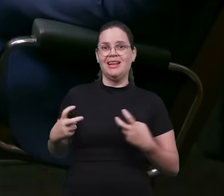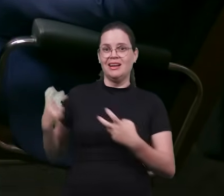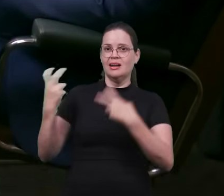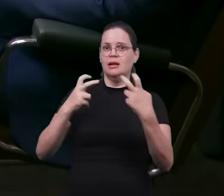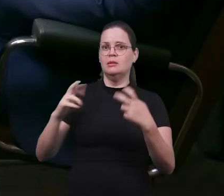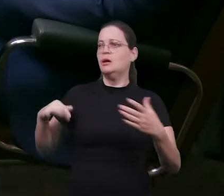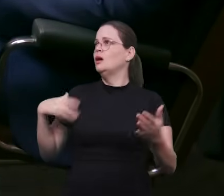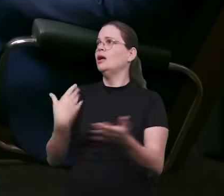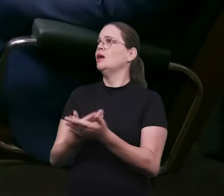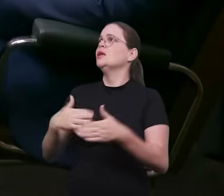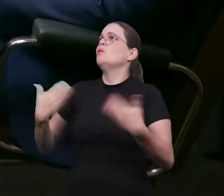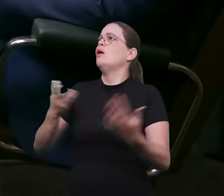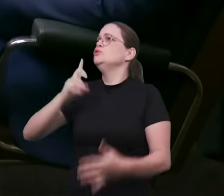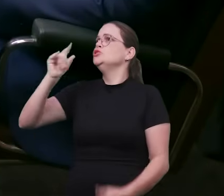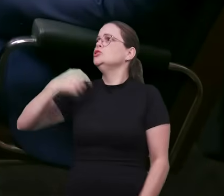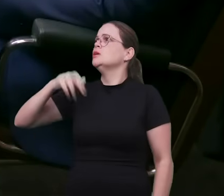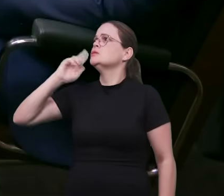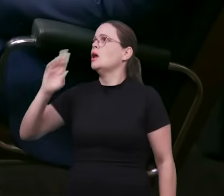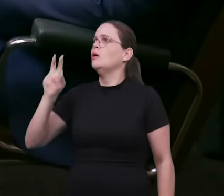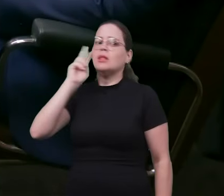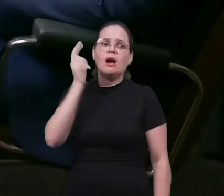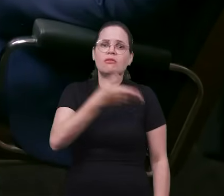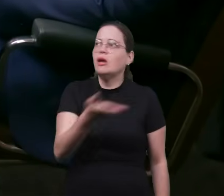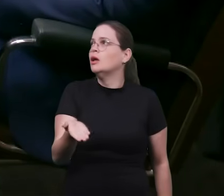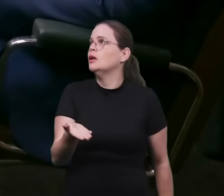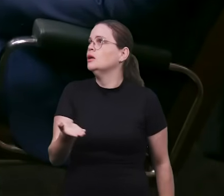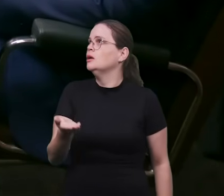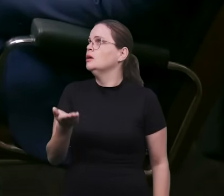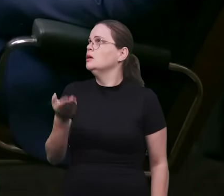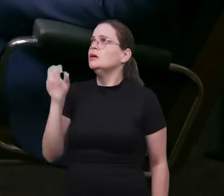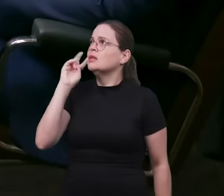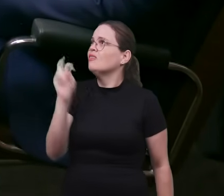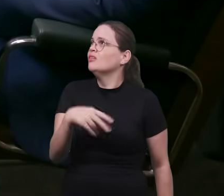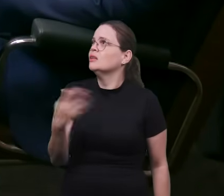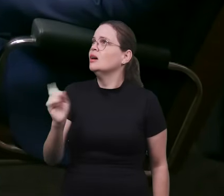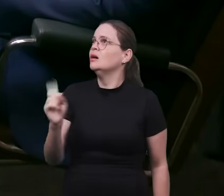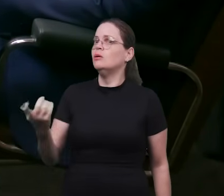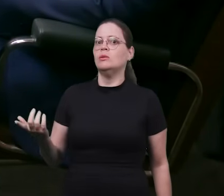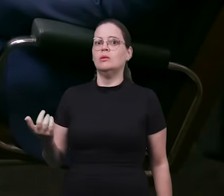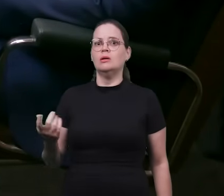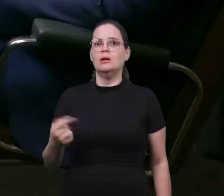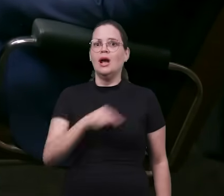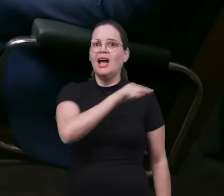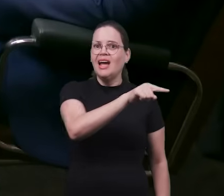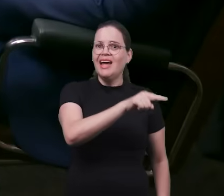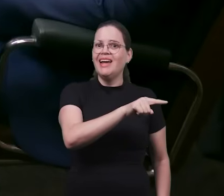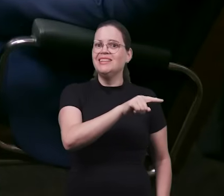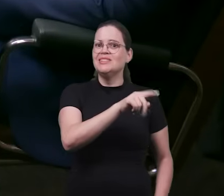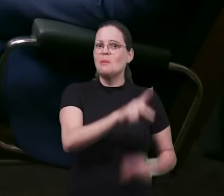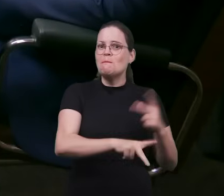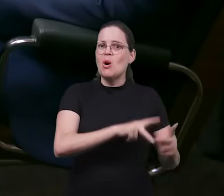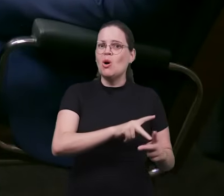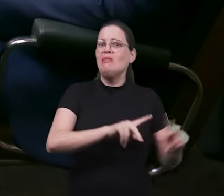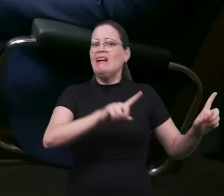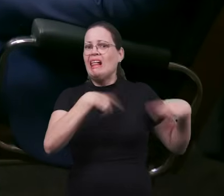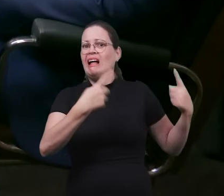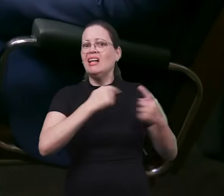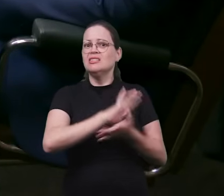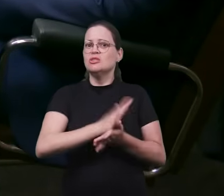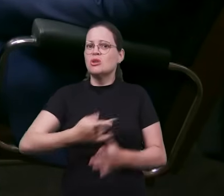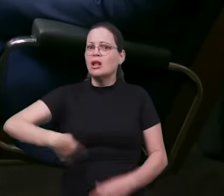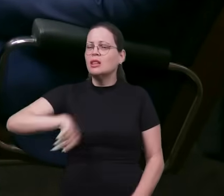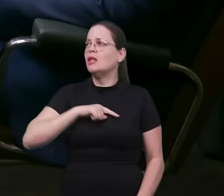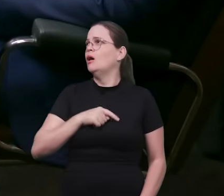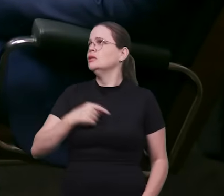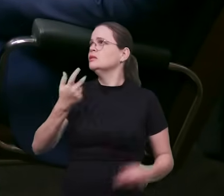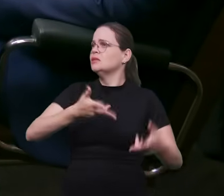Senhor? Você não está vendo isso, não? A lei se afrouxa, né? Você não está vendo o ímpio seca o justo, a sentença nunca sai. Você não está vendo isso, não. Você não